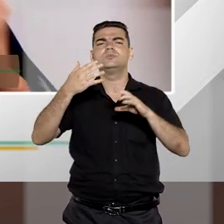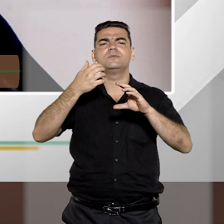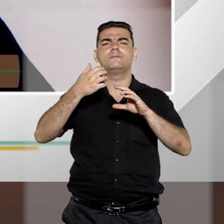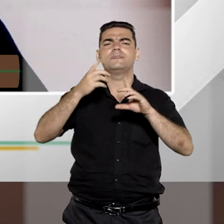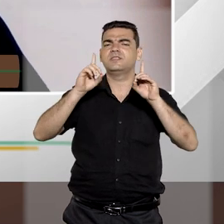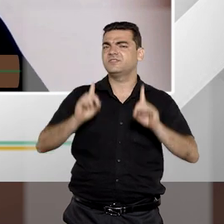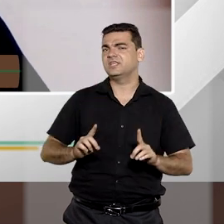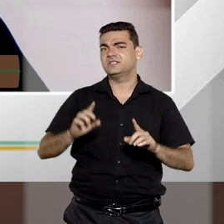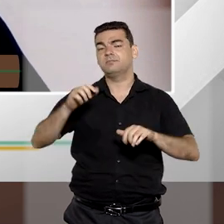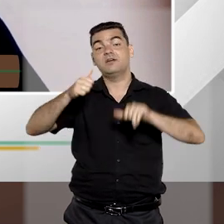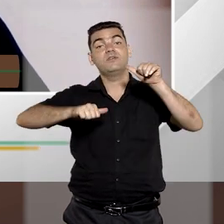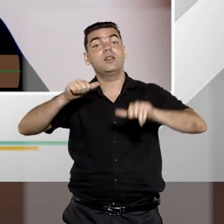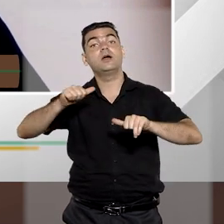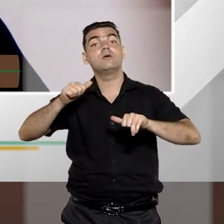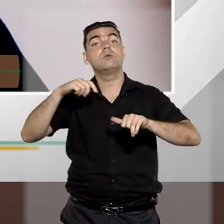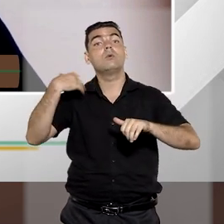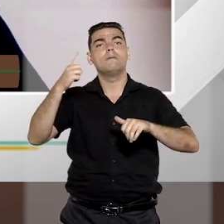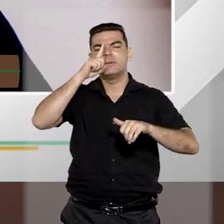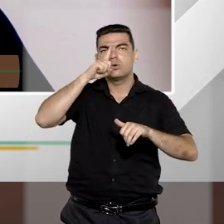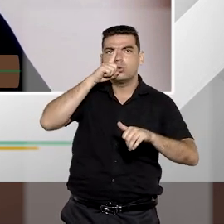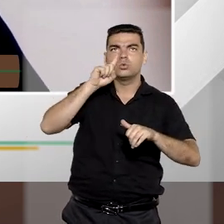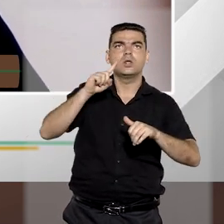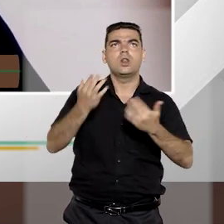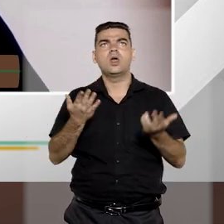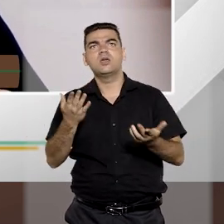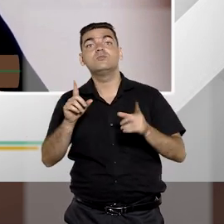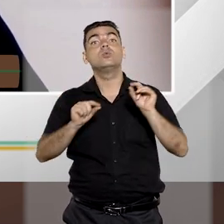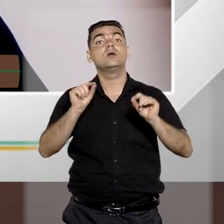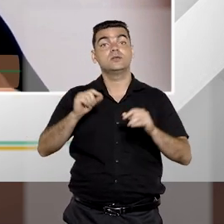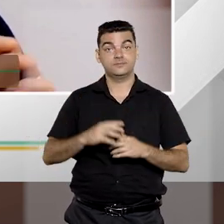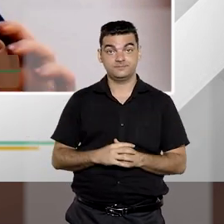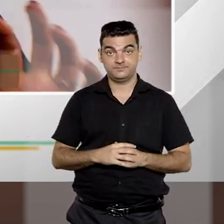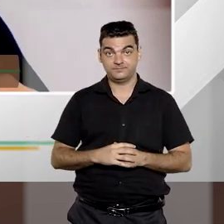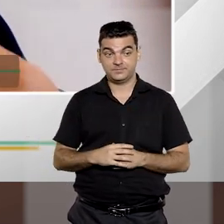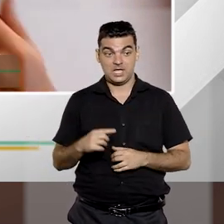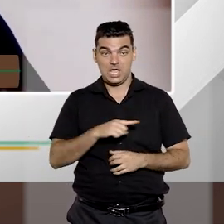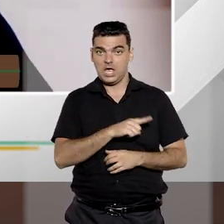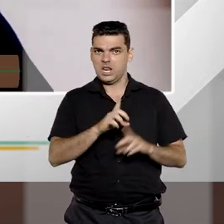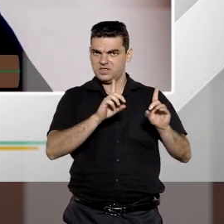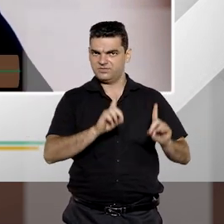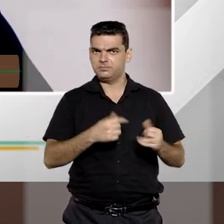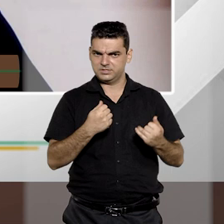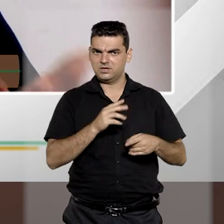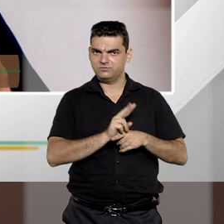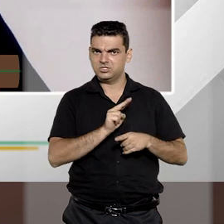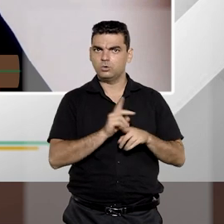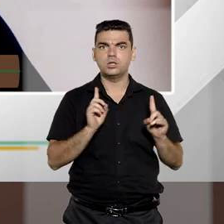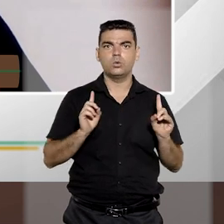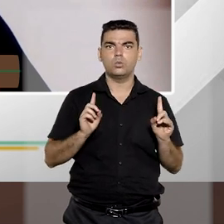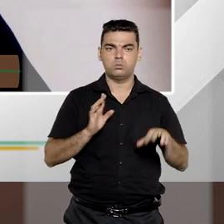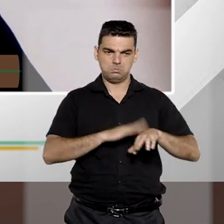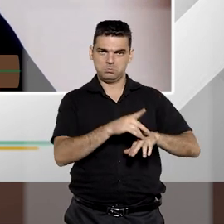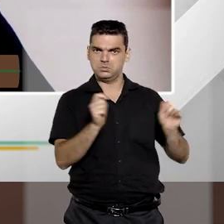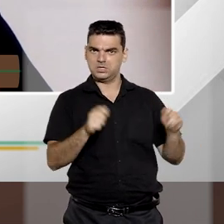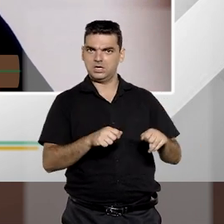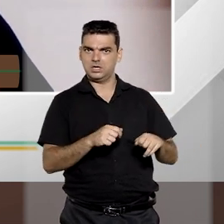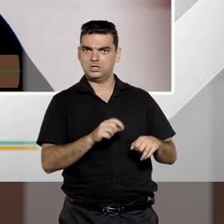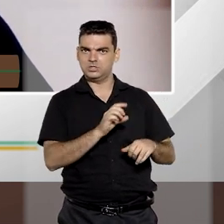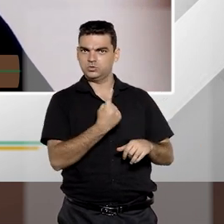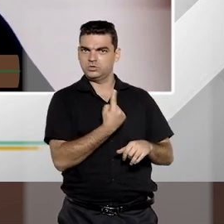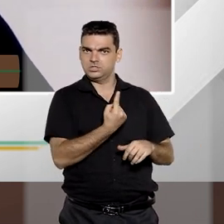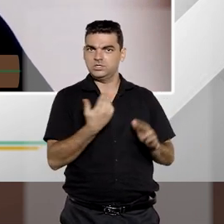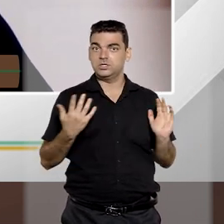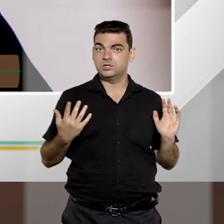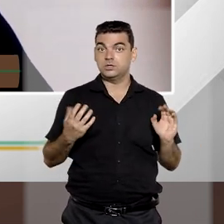dessa deficiência, foi exatamente com relação a isso também. Se essa pessoa ela precisa de ser curatelada ou se ela pode se valer da tomada